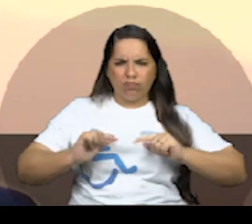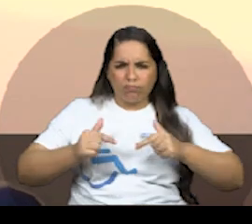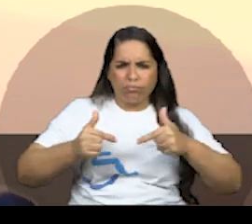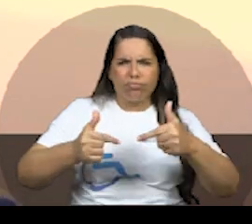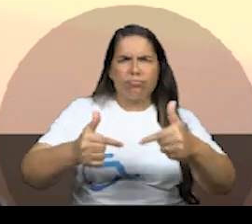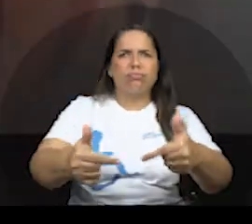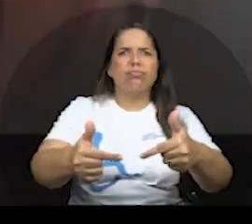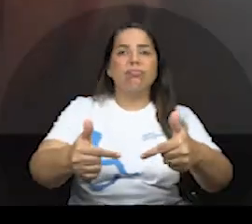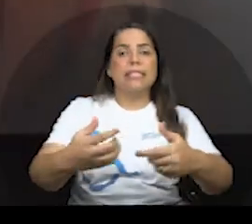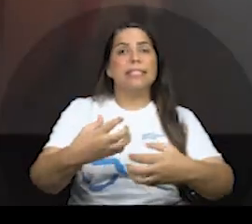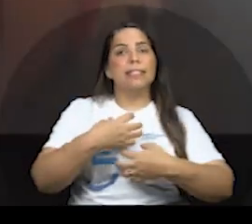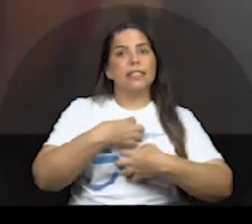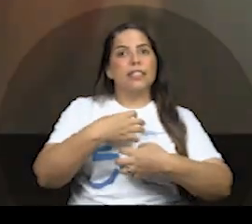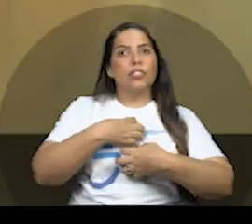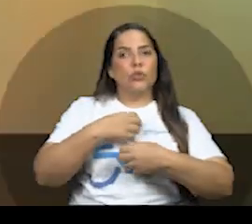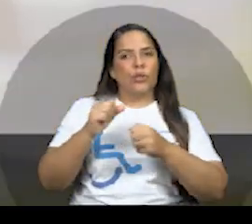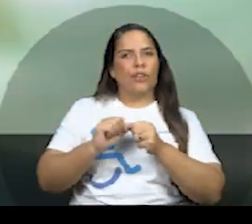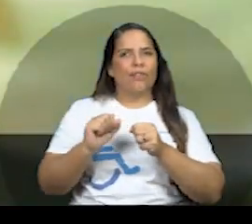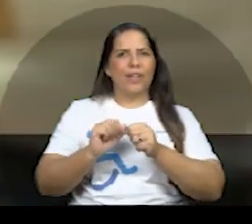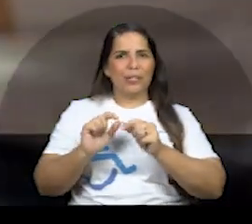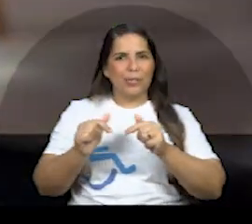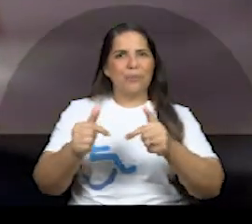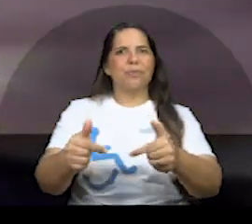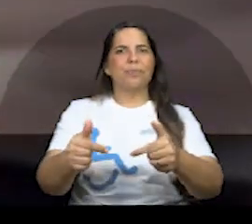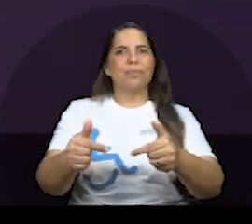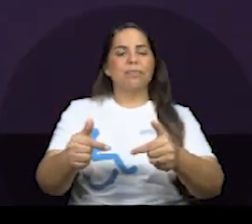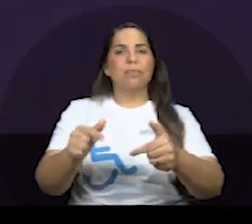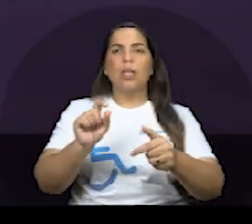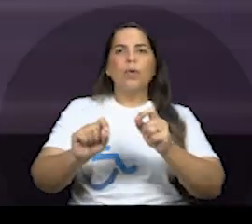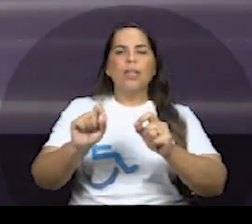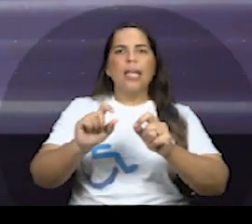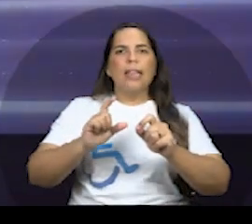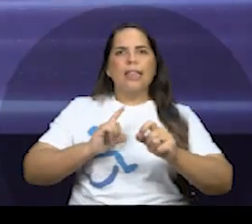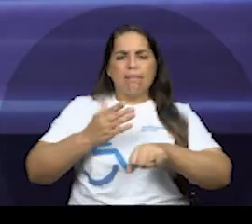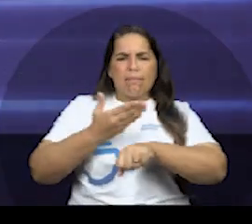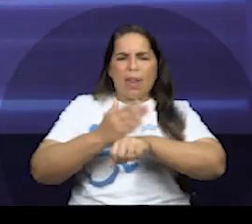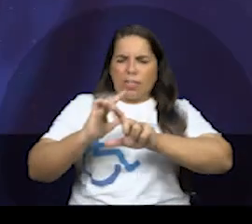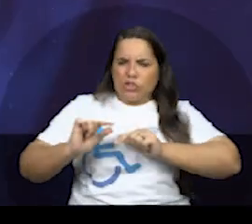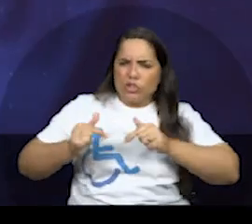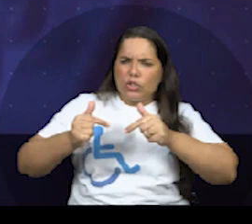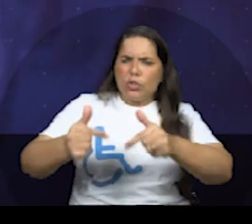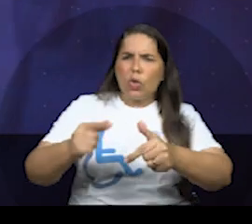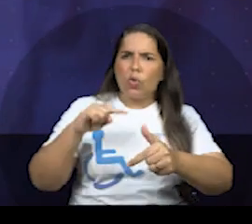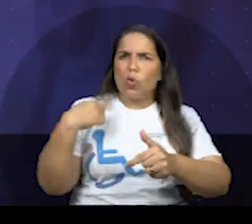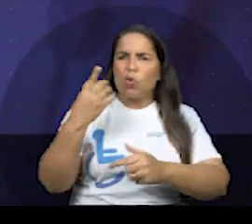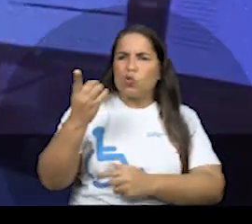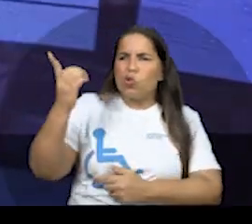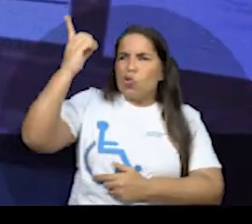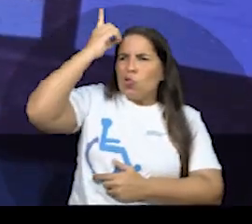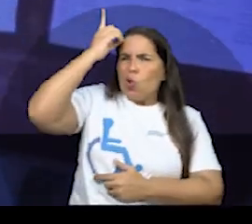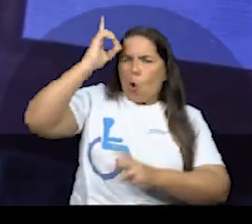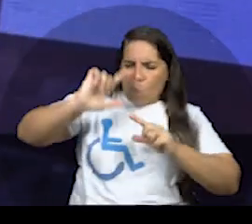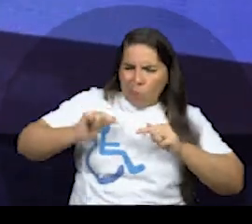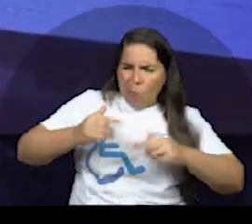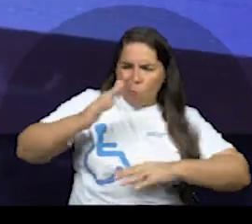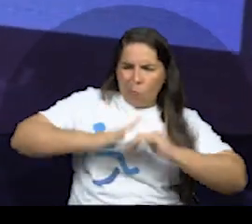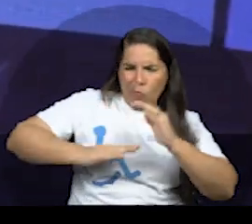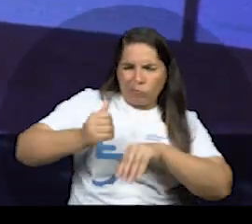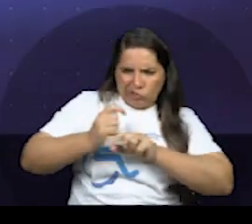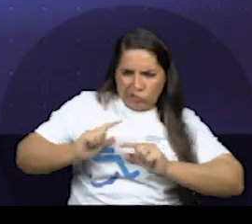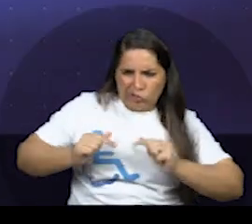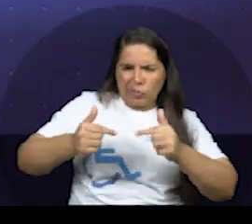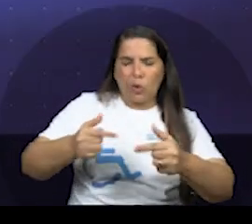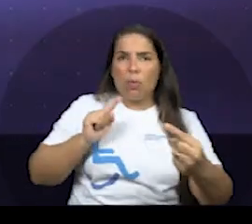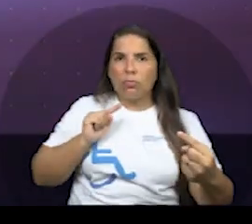ir além, dá sentido ao que fazemos. É quando colocamos em prática nossos dons e talentos